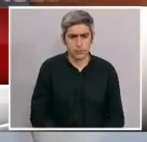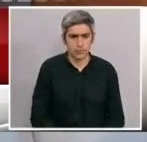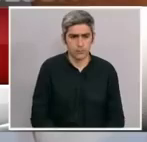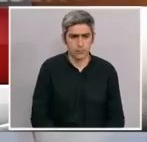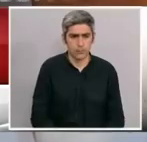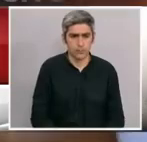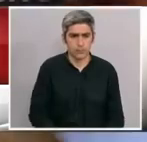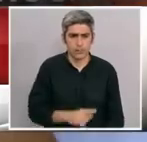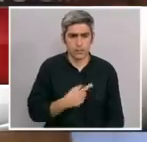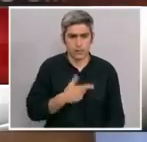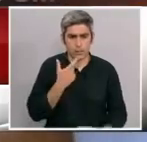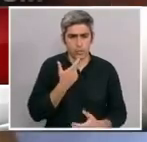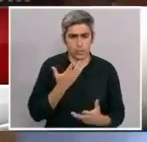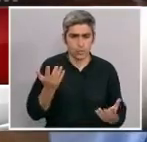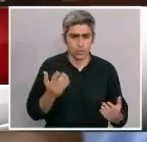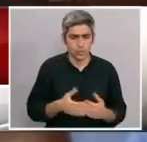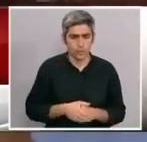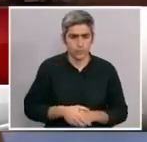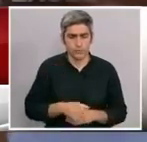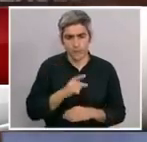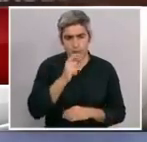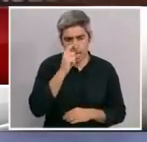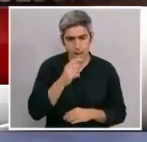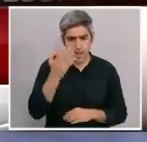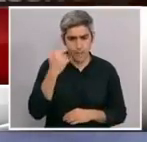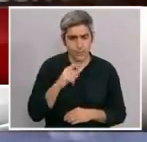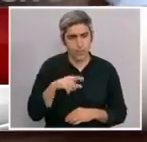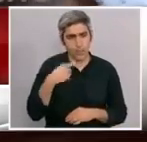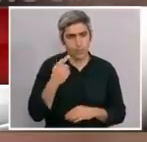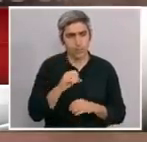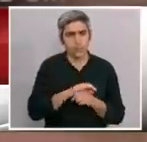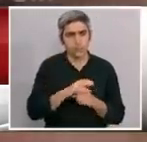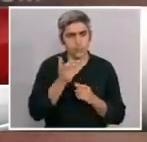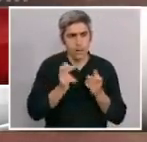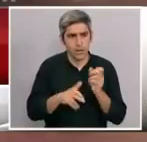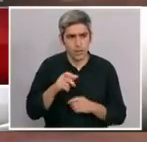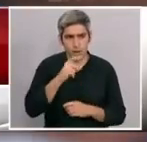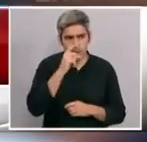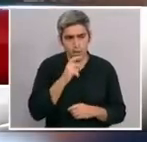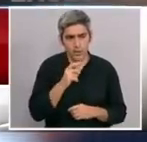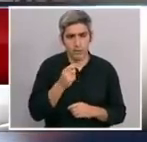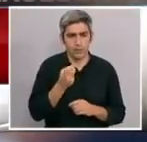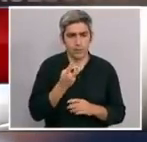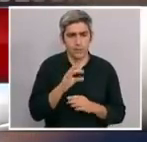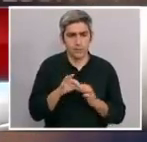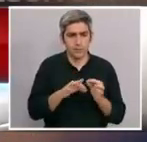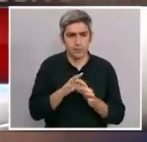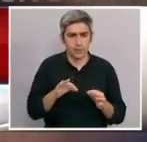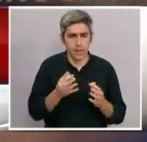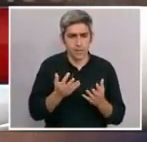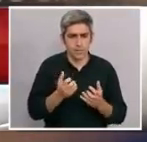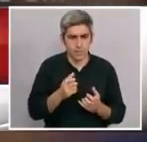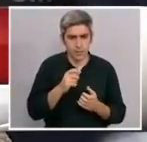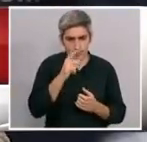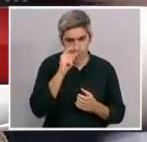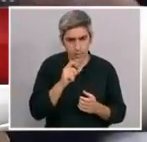lá tínhamos tudo, não é? Rosália lembra-se de outras peripécias. As muitas prendas que Salazar recebia